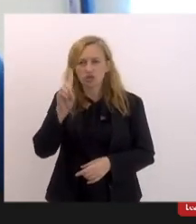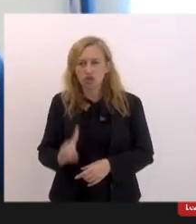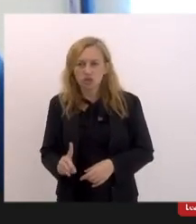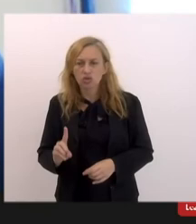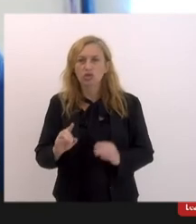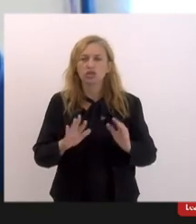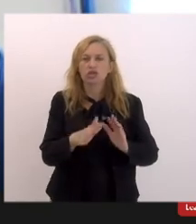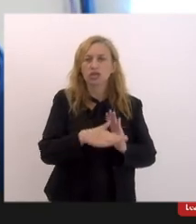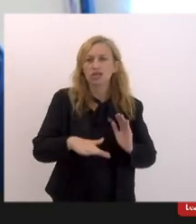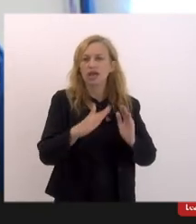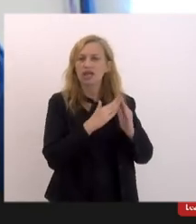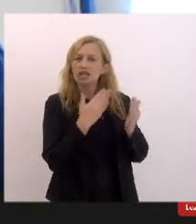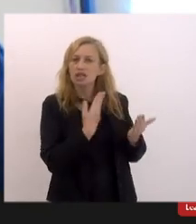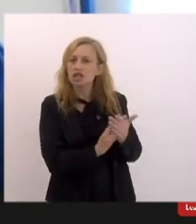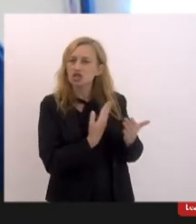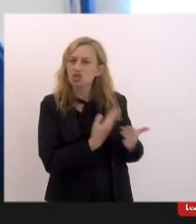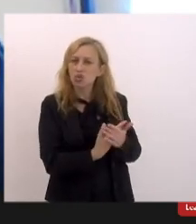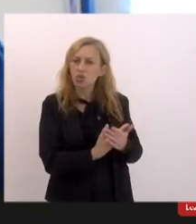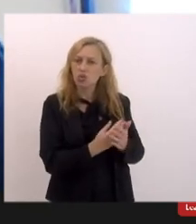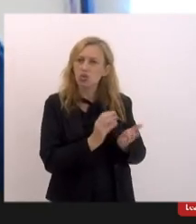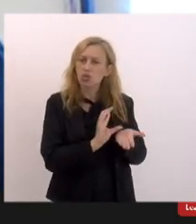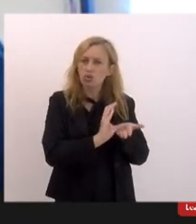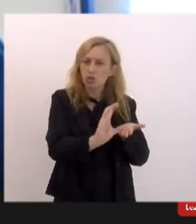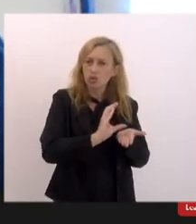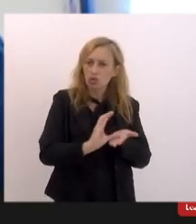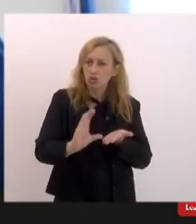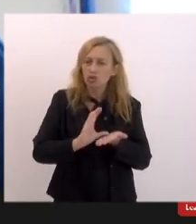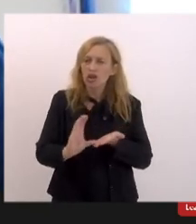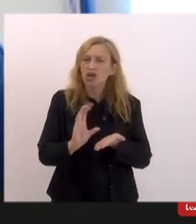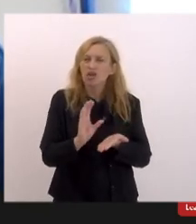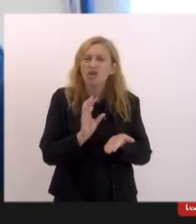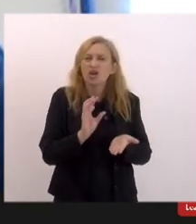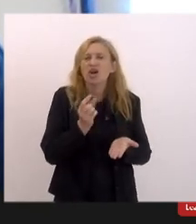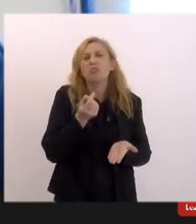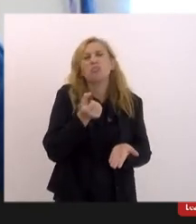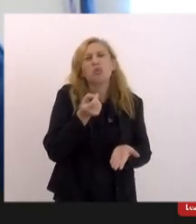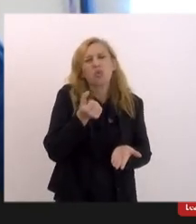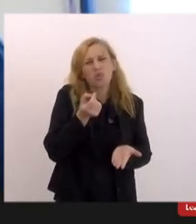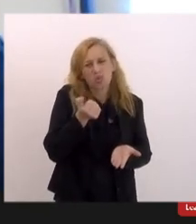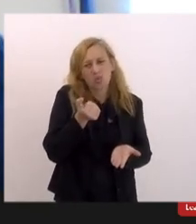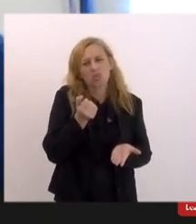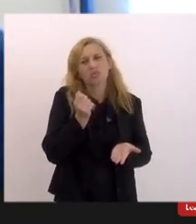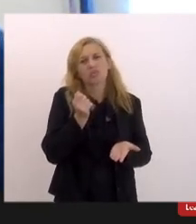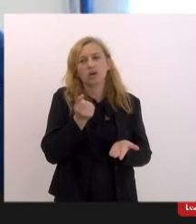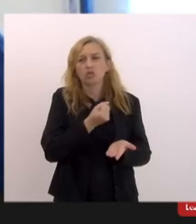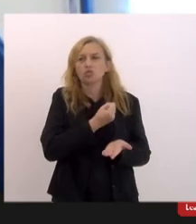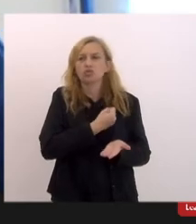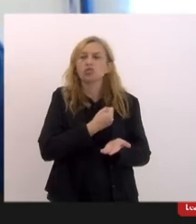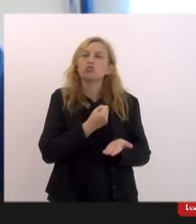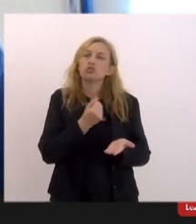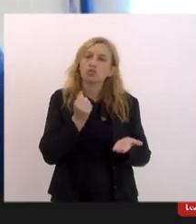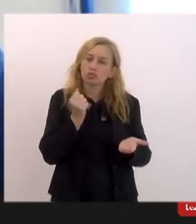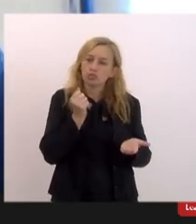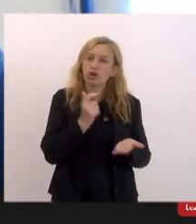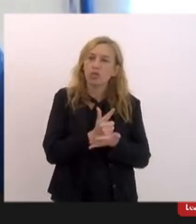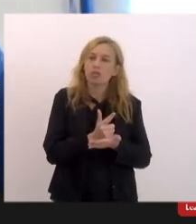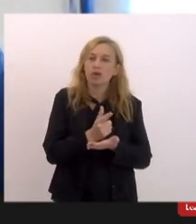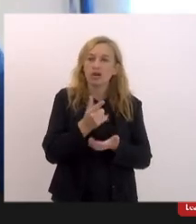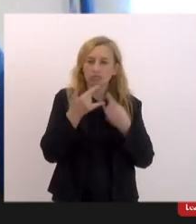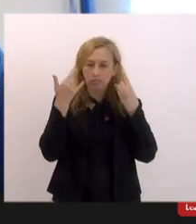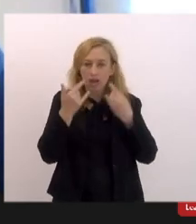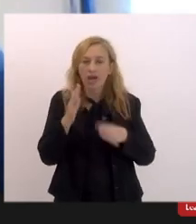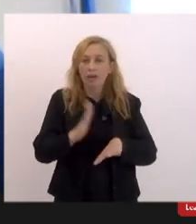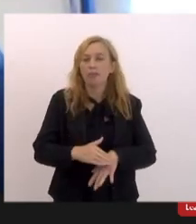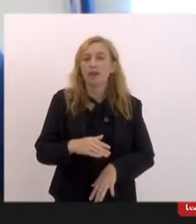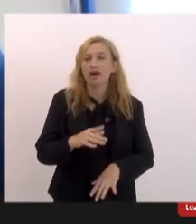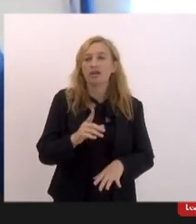unidades escolares, o repasse do recurso é insuficiente para essa aquisição. Aliás, essa é mais uma atribuição que o diretor